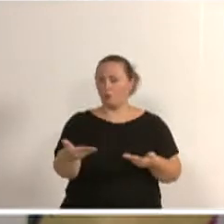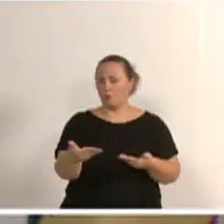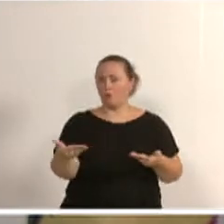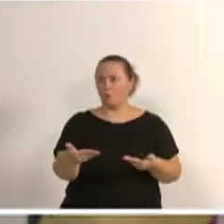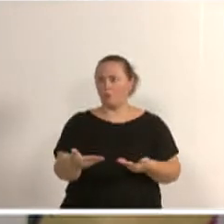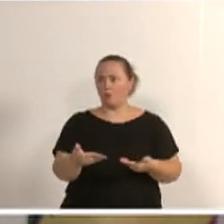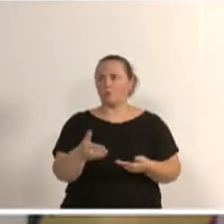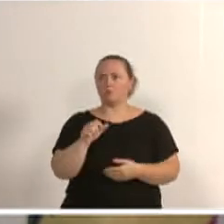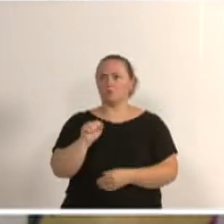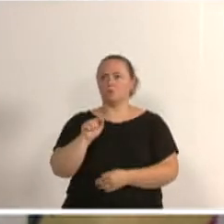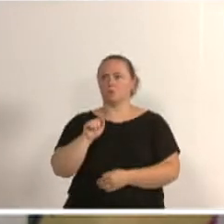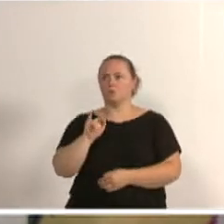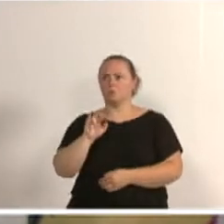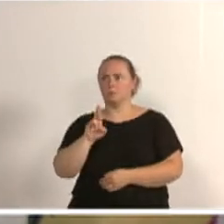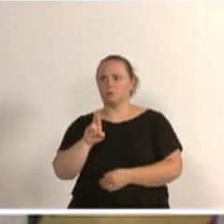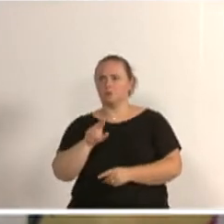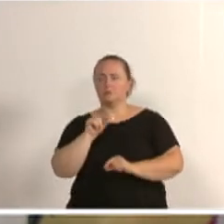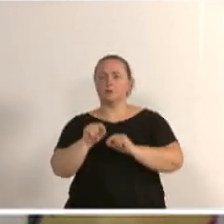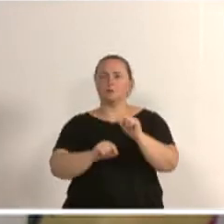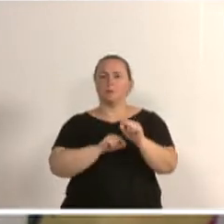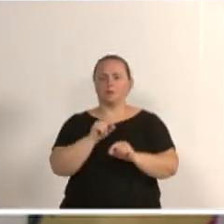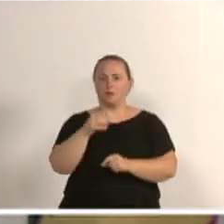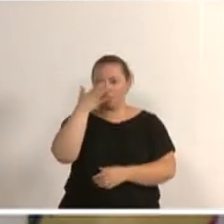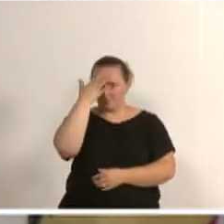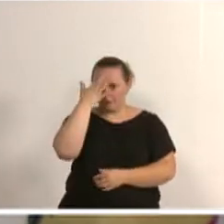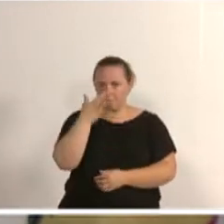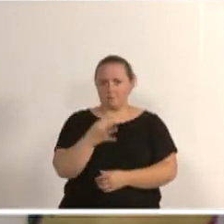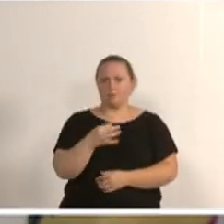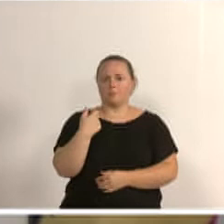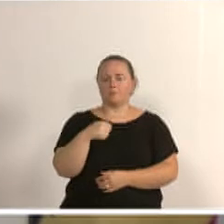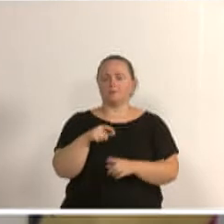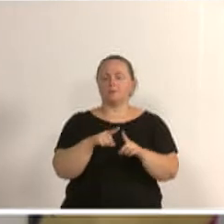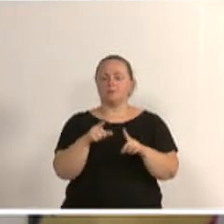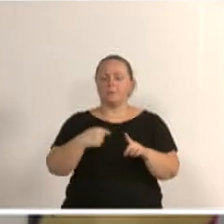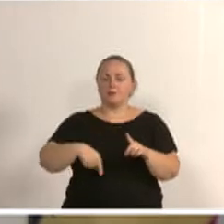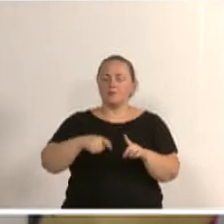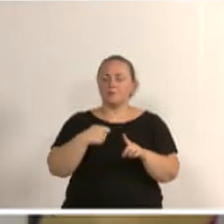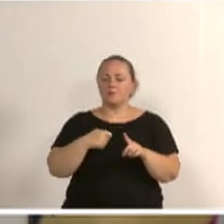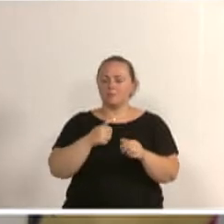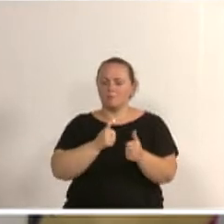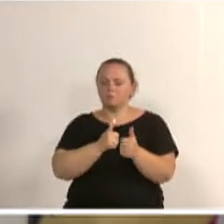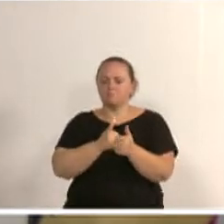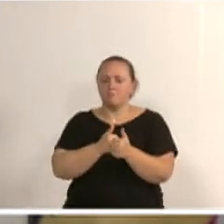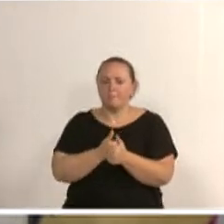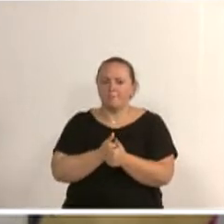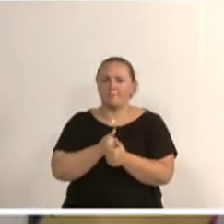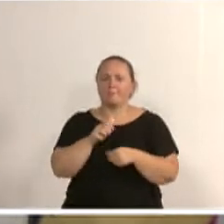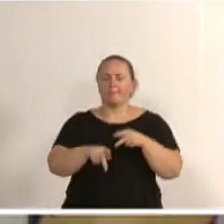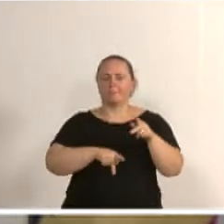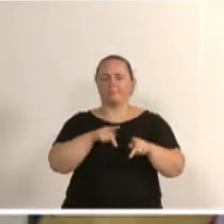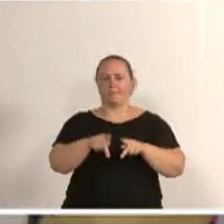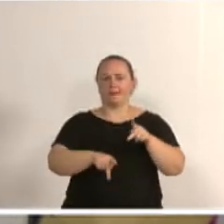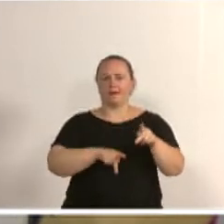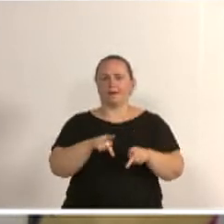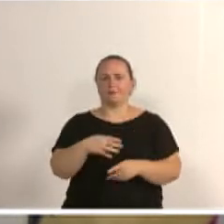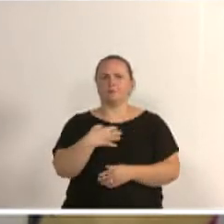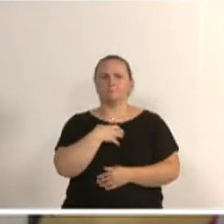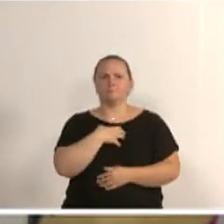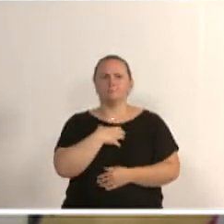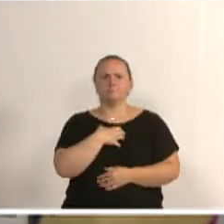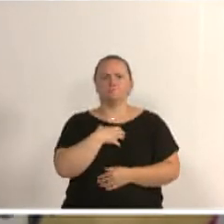quero que a Agir entenda que nós precisamos aproximar mais isso da população. Dá uma sensação de